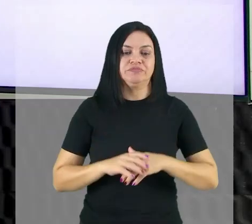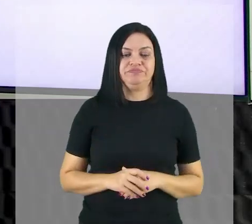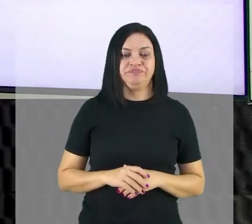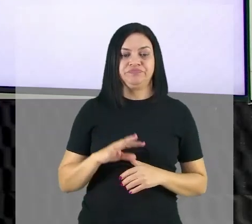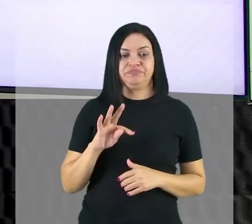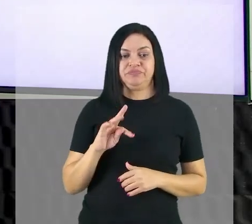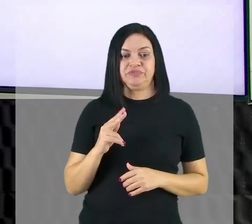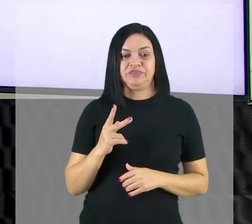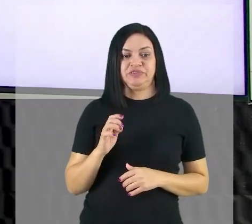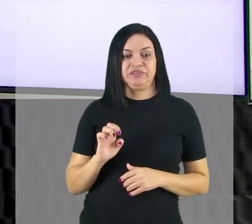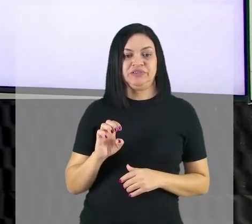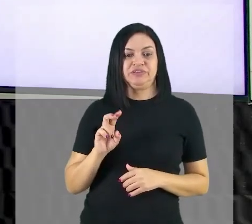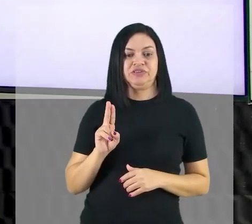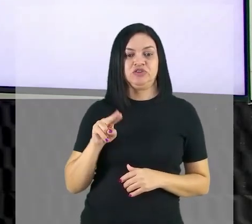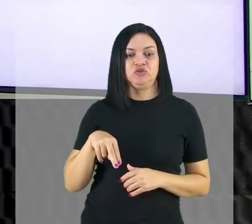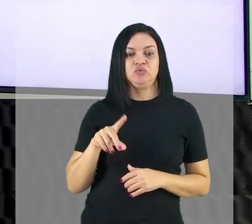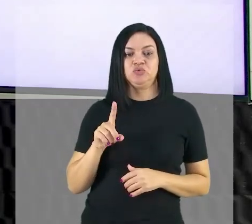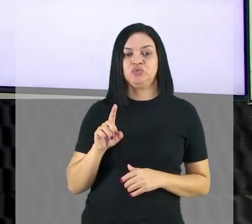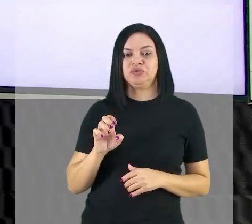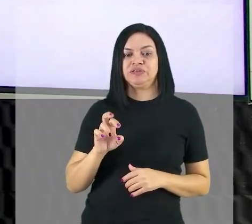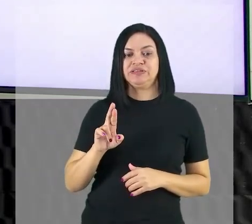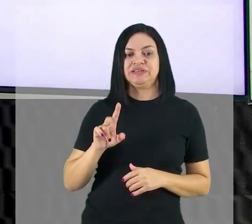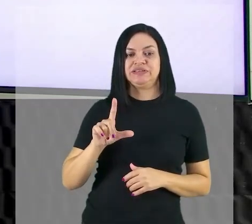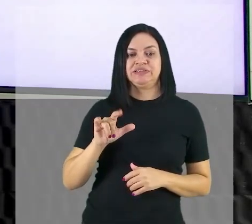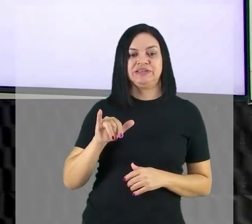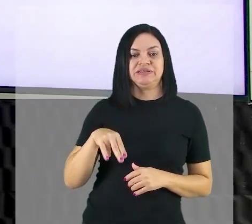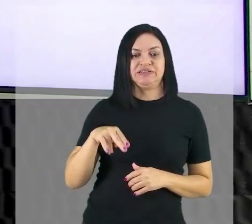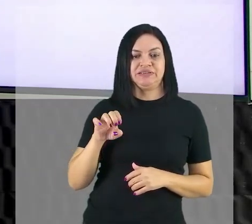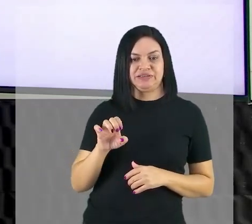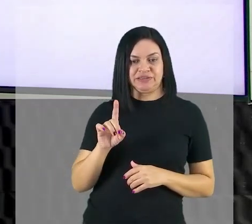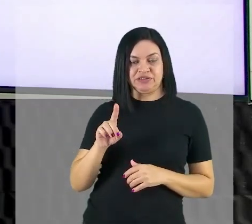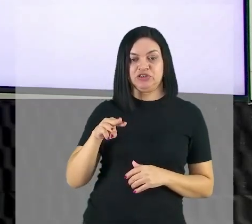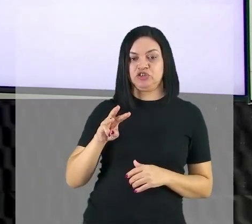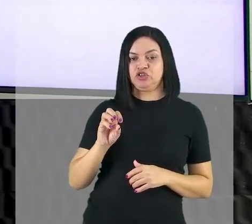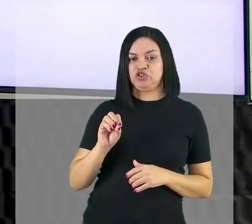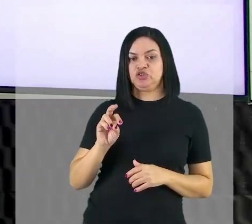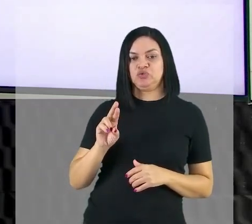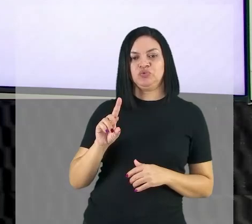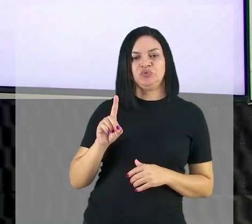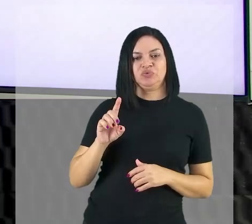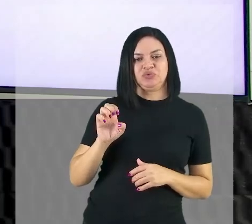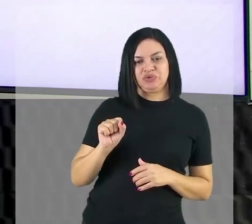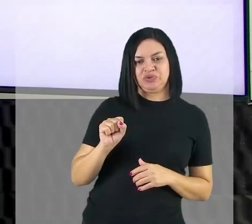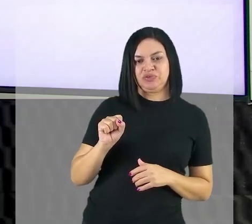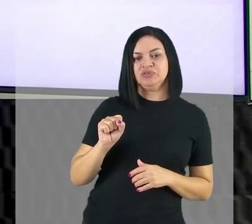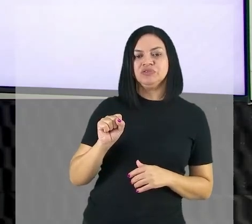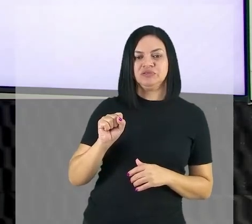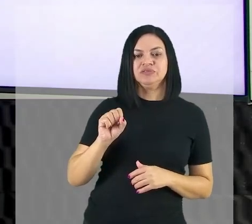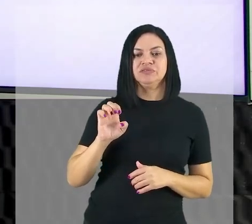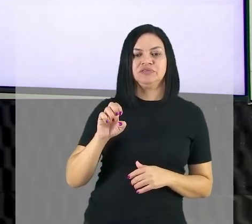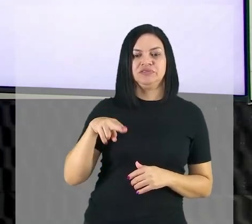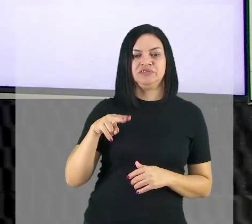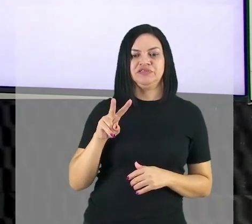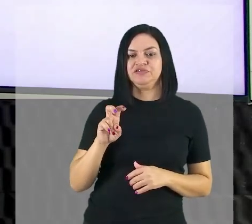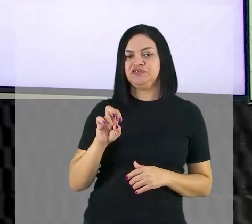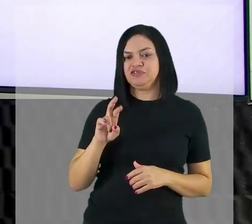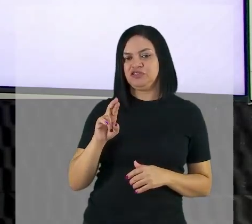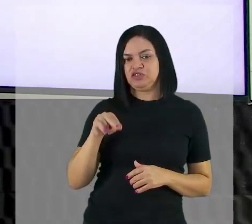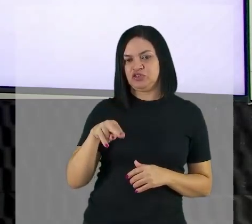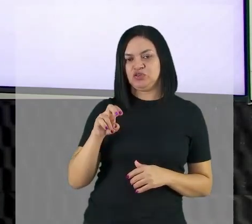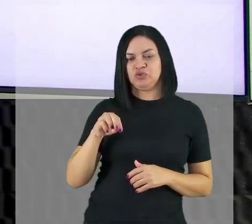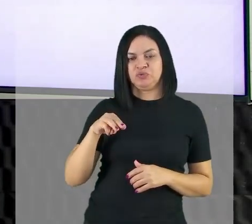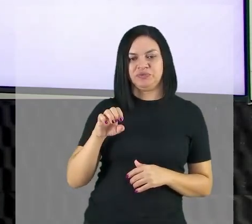underlined words, né, essas palavras que estão destacadas, environmental, national e natural,